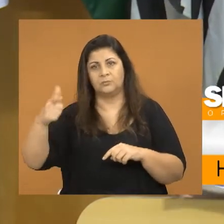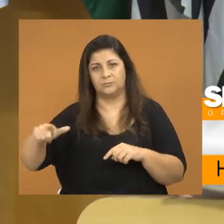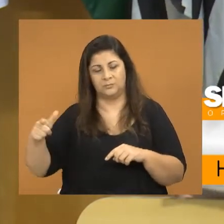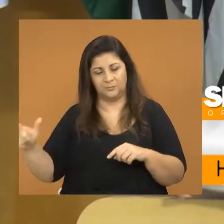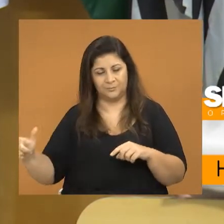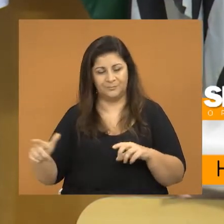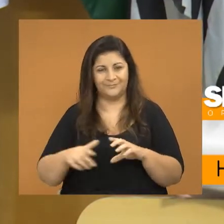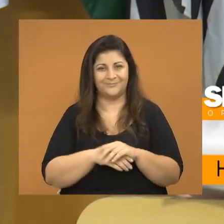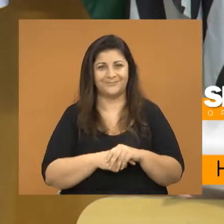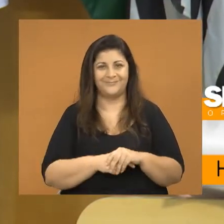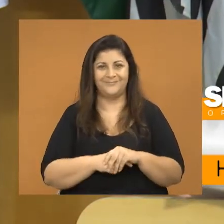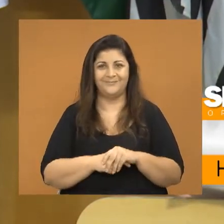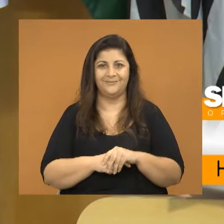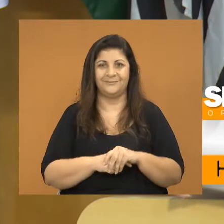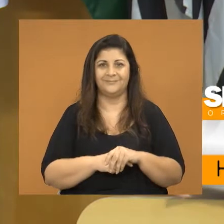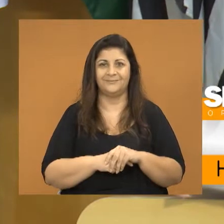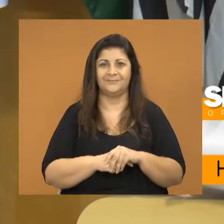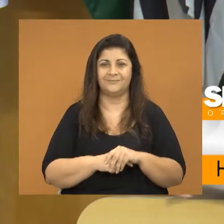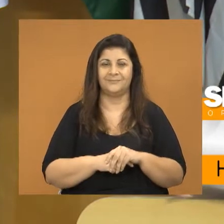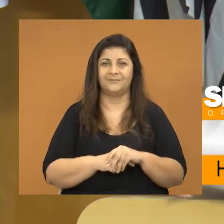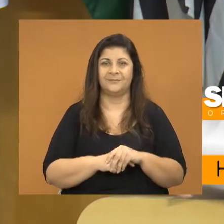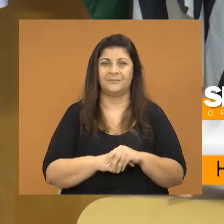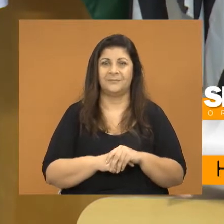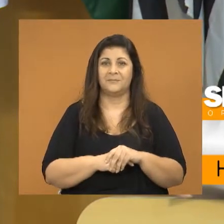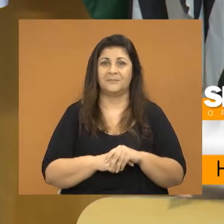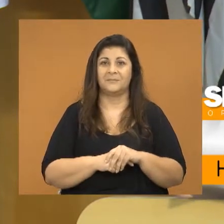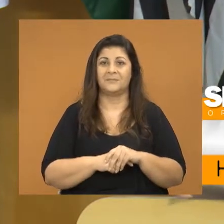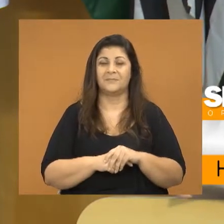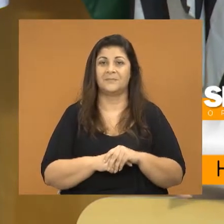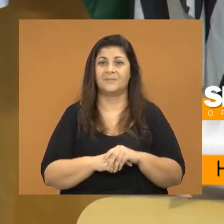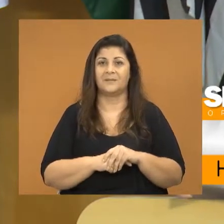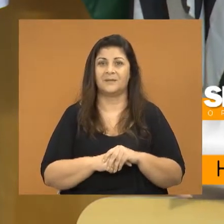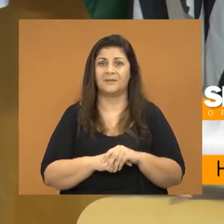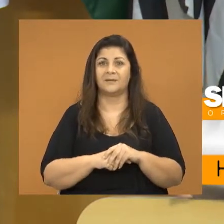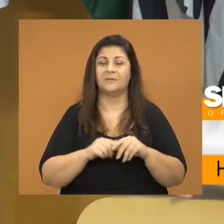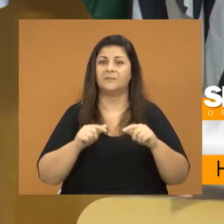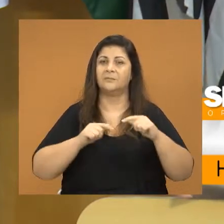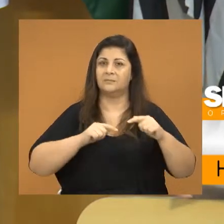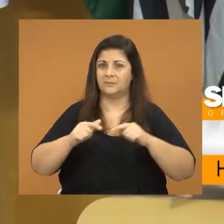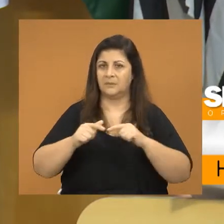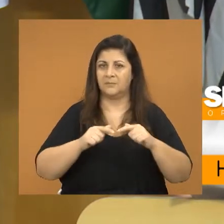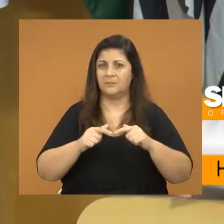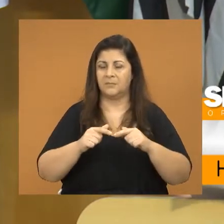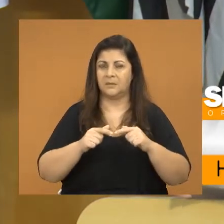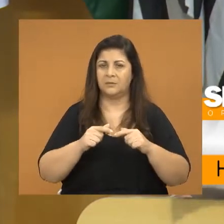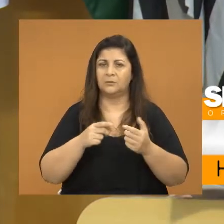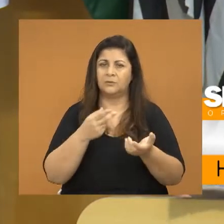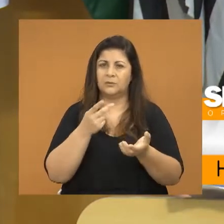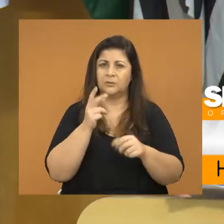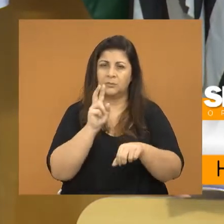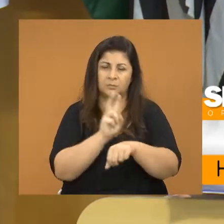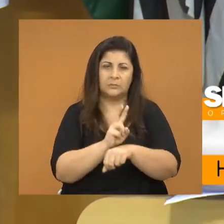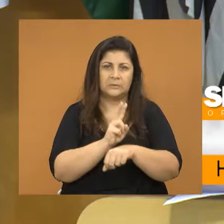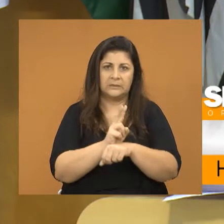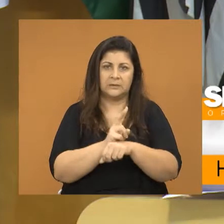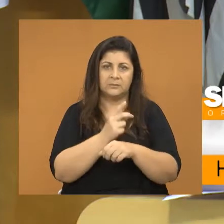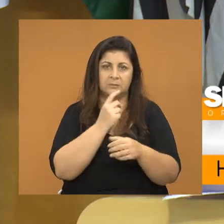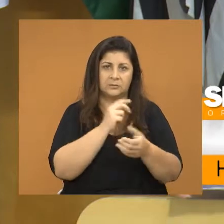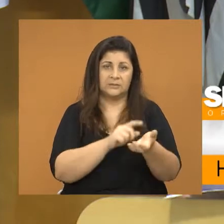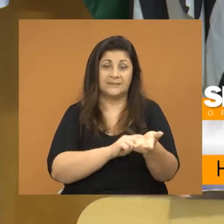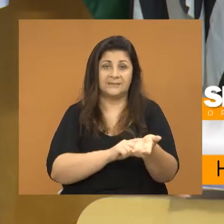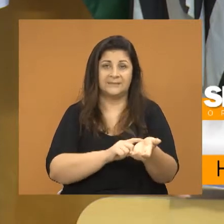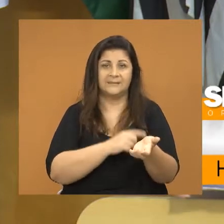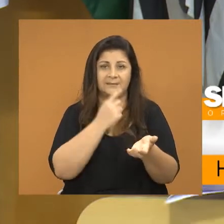outro. A indicação dos homenageados é feita pelo Serviço de Hemoterapia e Hematologia de São José dos Campos.